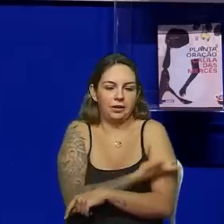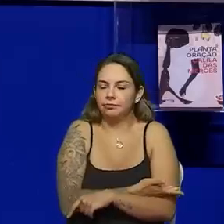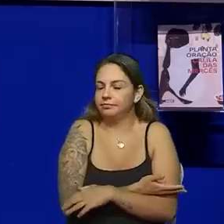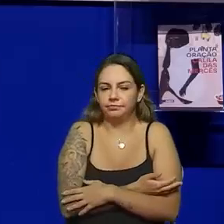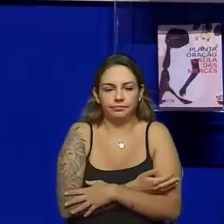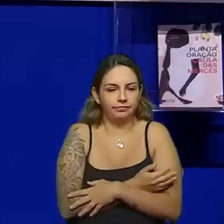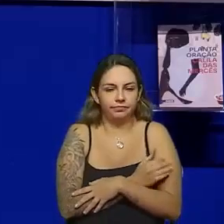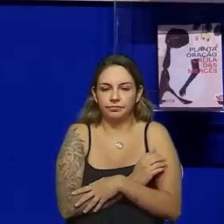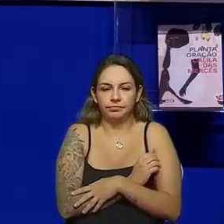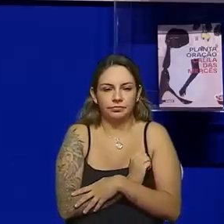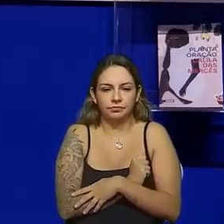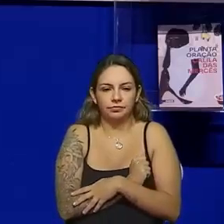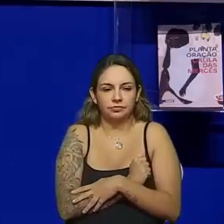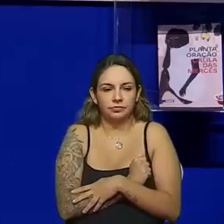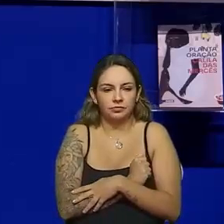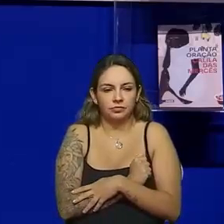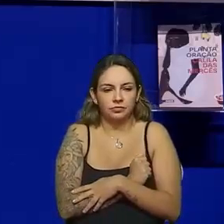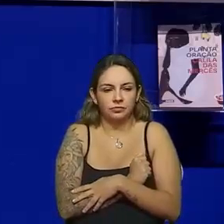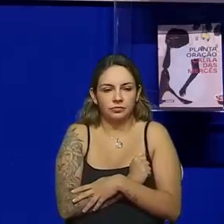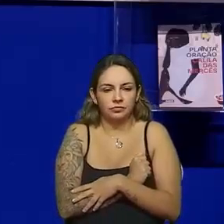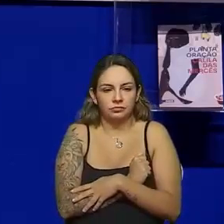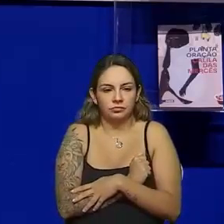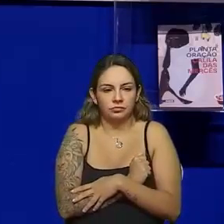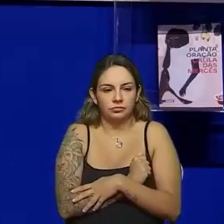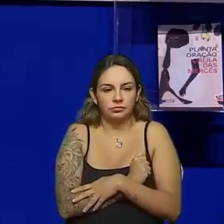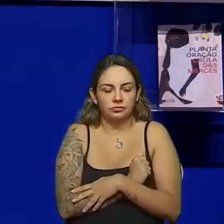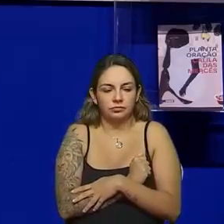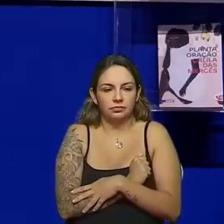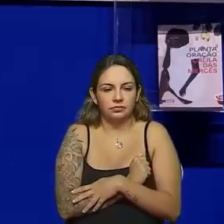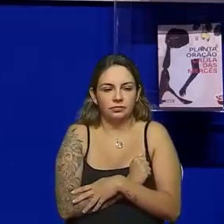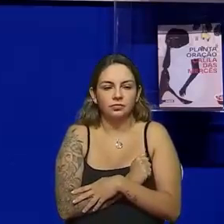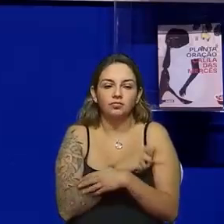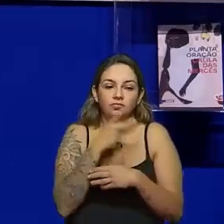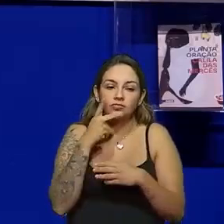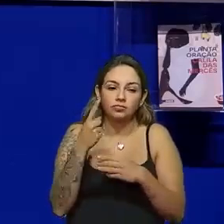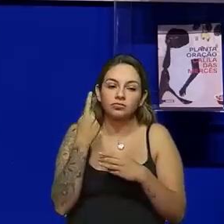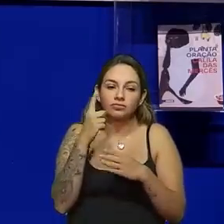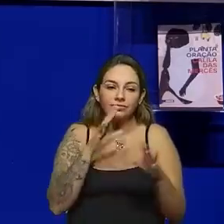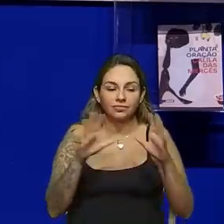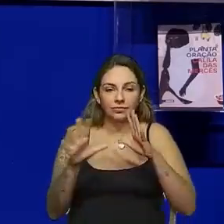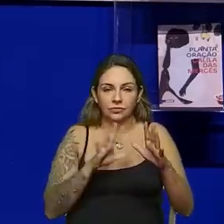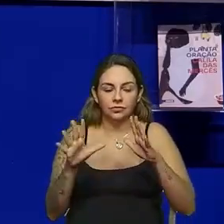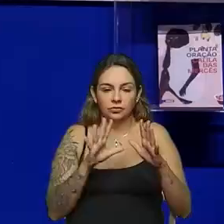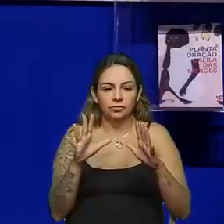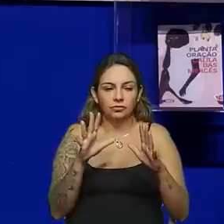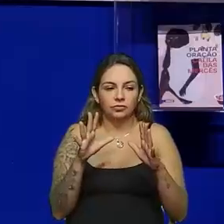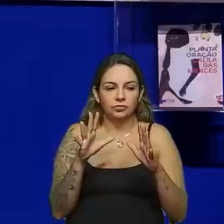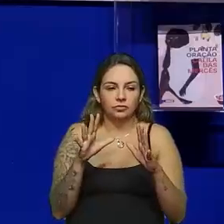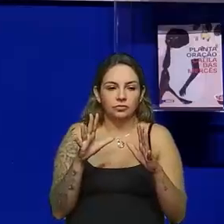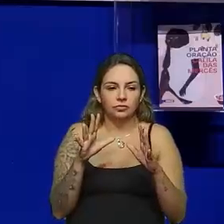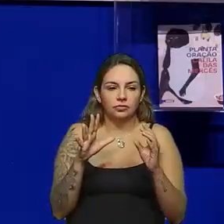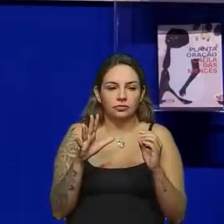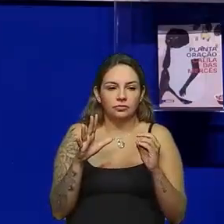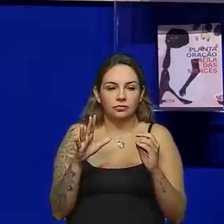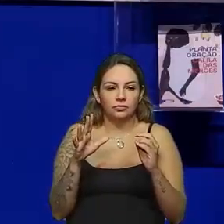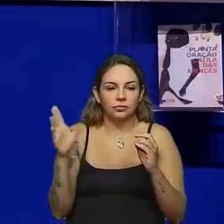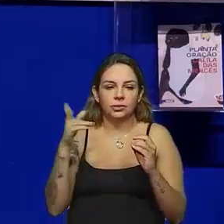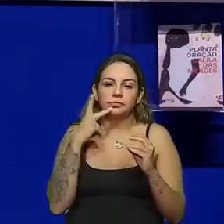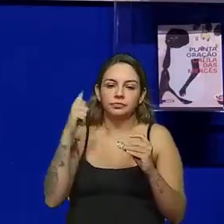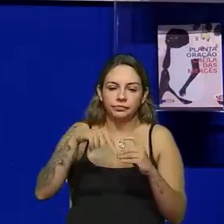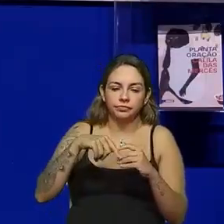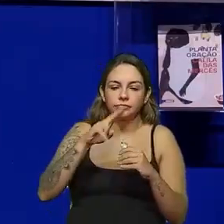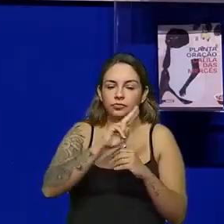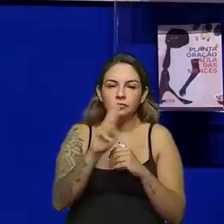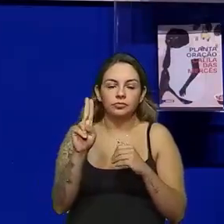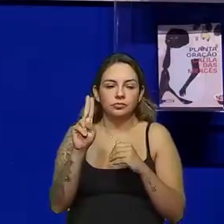nem rodando, né, os peões que tiver que rodar. Né? Então, essa lógica que o Muniz Sodré